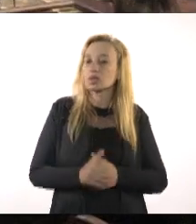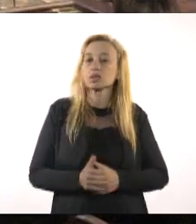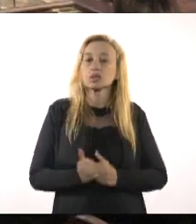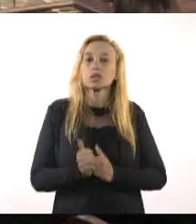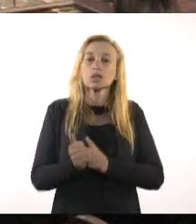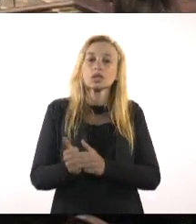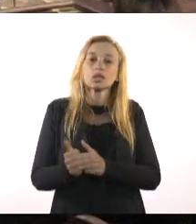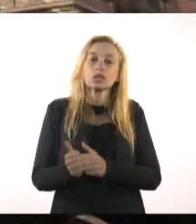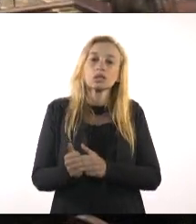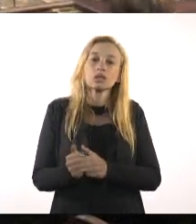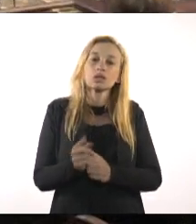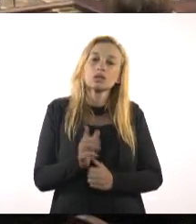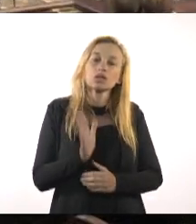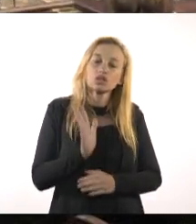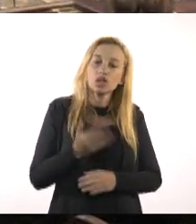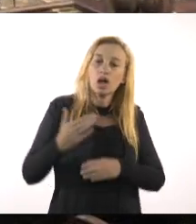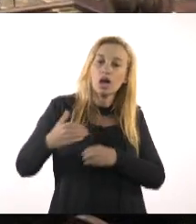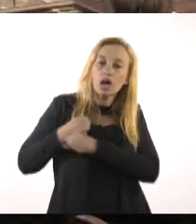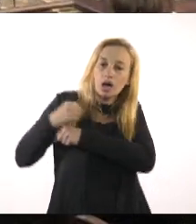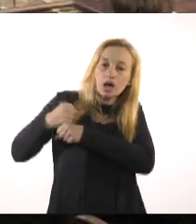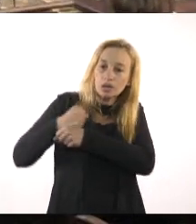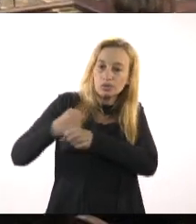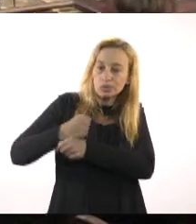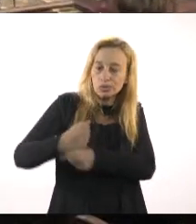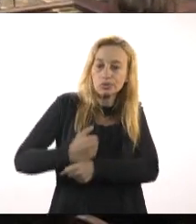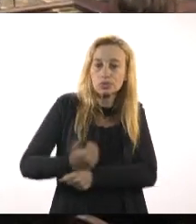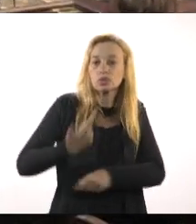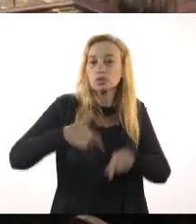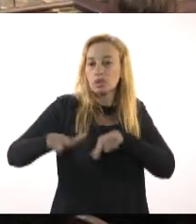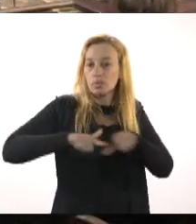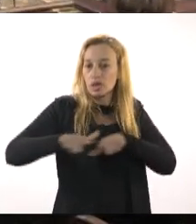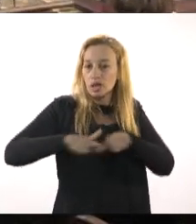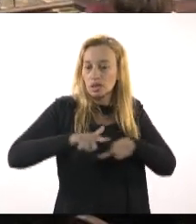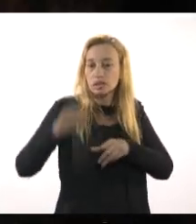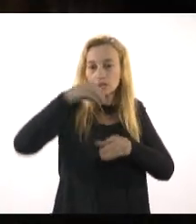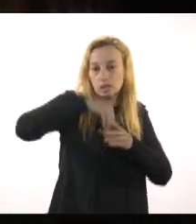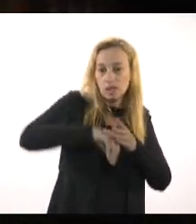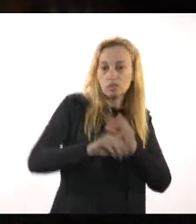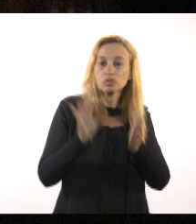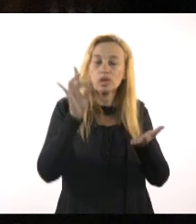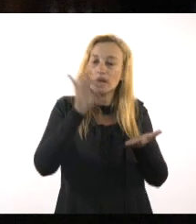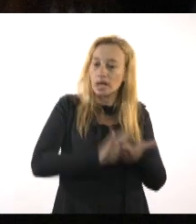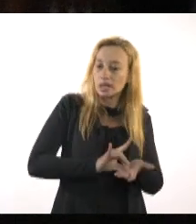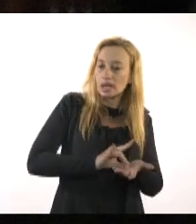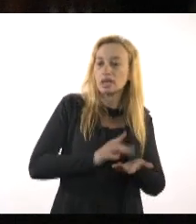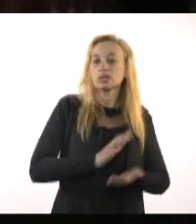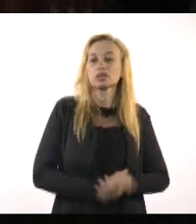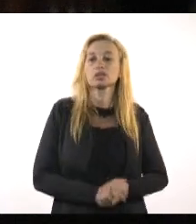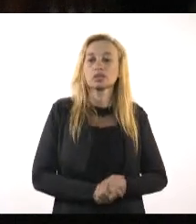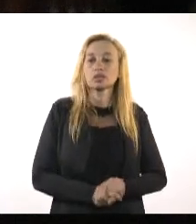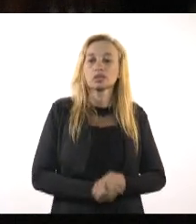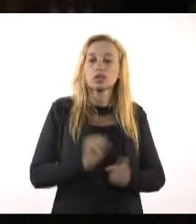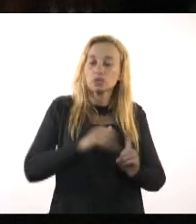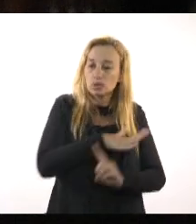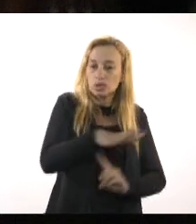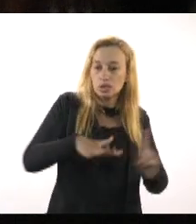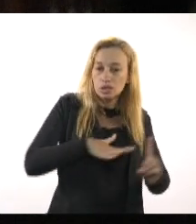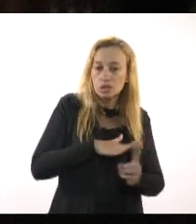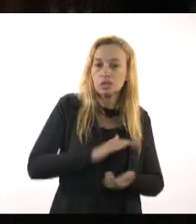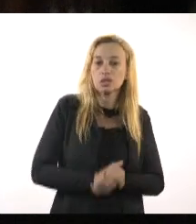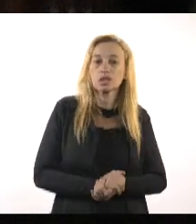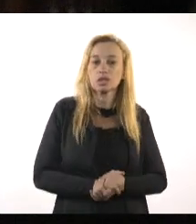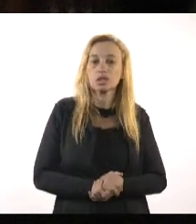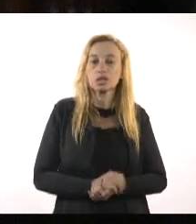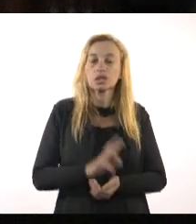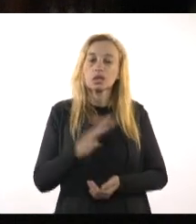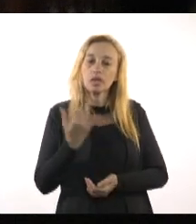naquilo que a gente vem já há muitos anos trabalhando dentro dessa realidade social. A campanha da